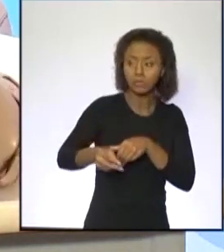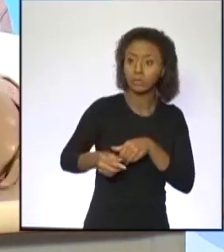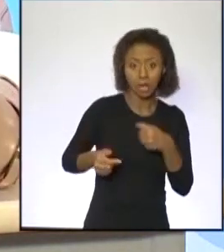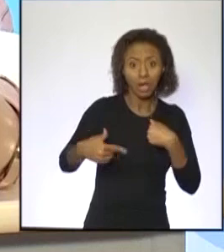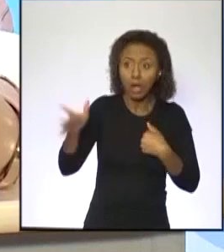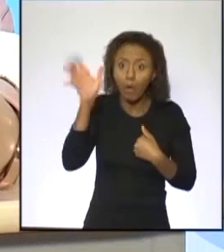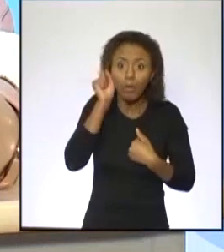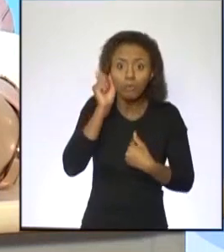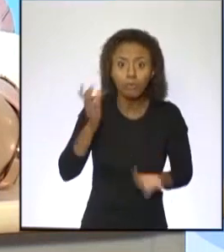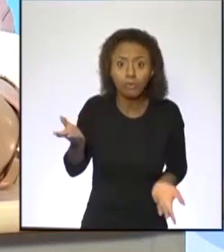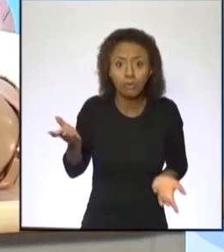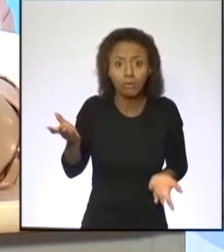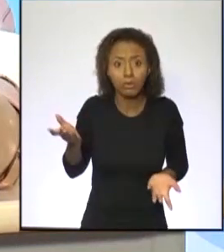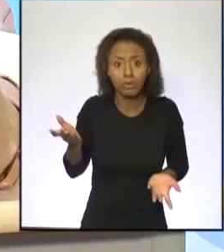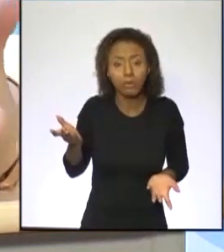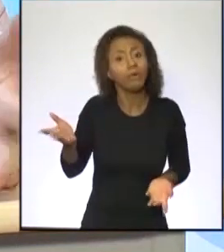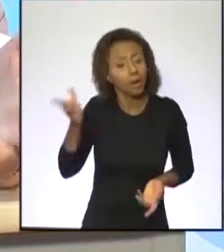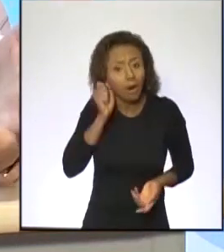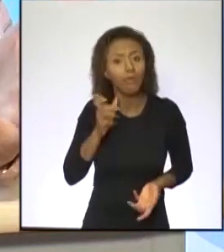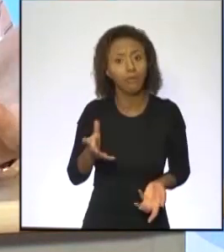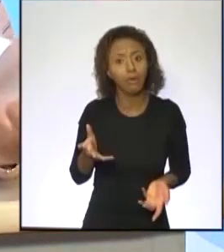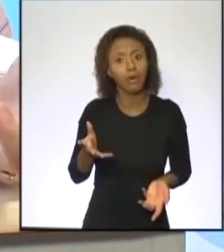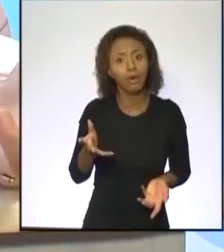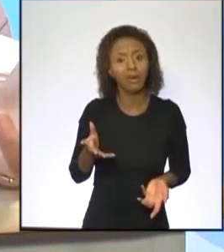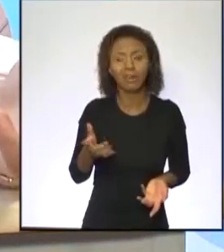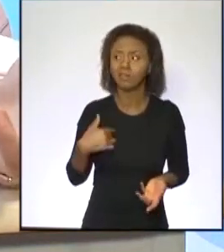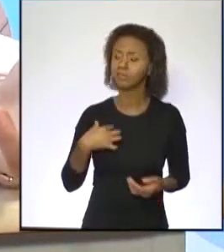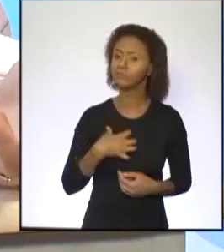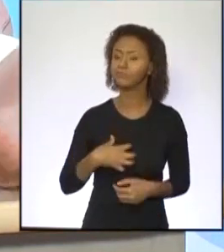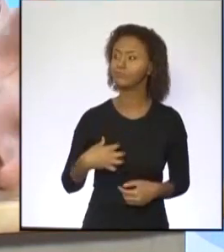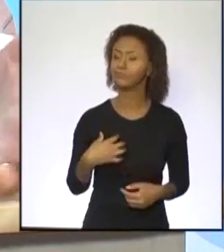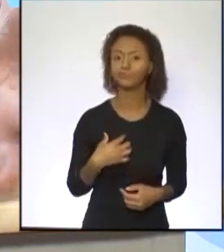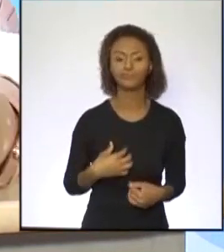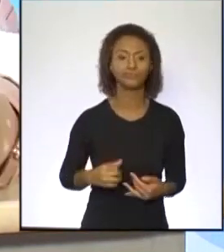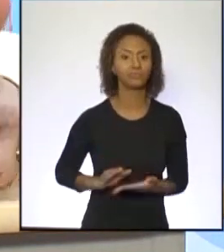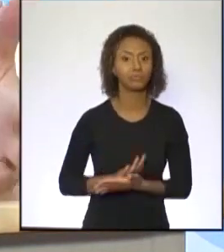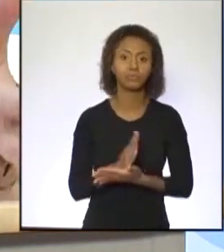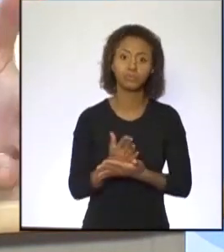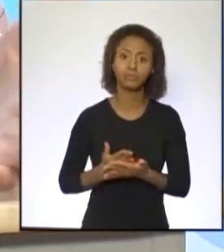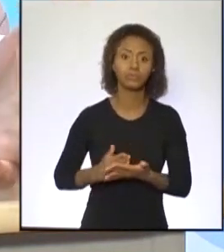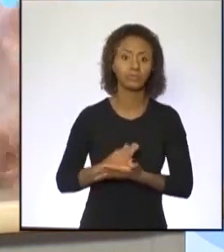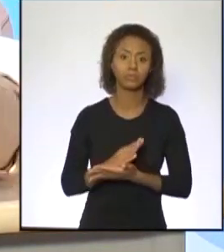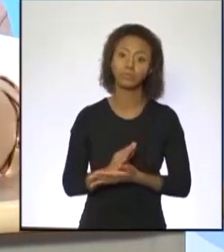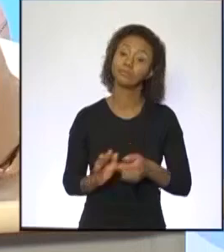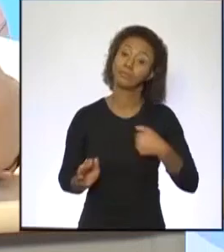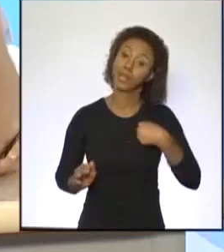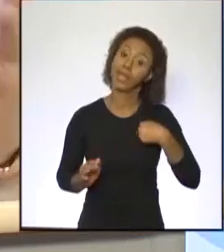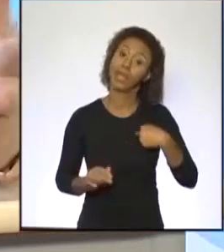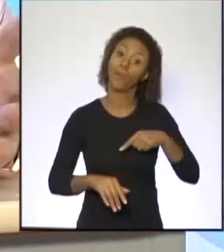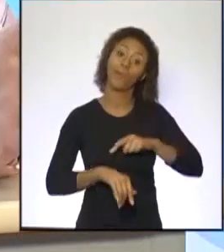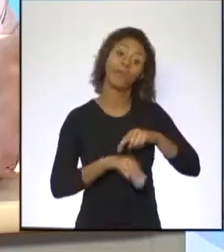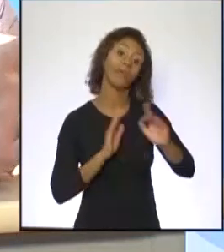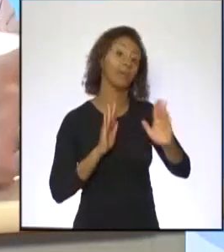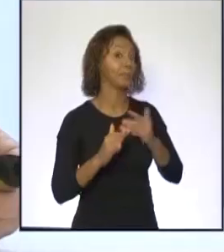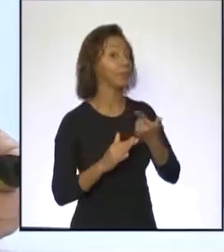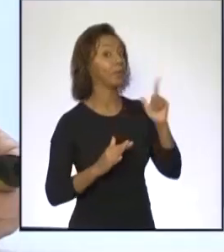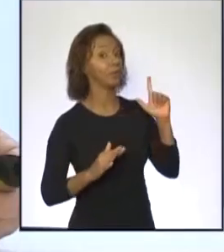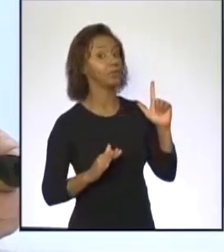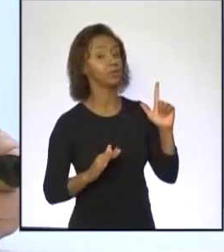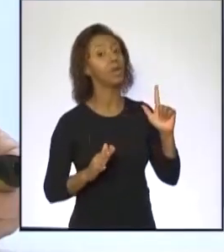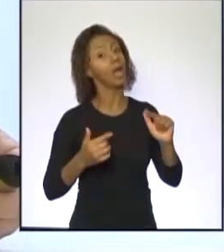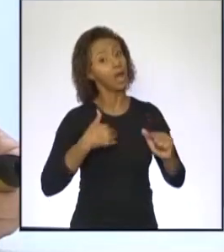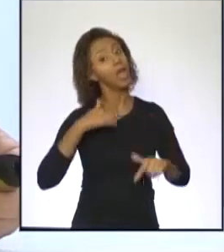estou ouvindo tudo isso, né? Estou ouvindo e estou me sentindo meio incomodada, né? Porque afinal eu sou de uma outra época, tal. Essa poderia ser uma